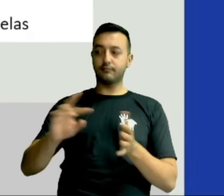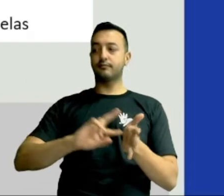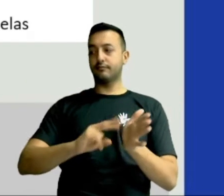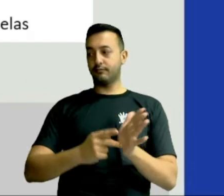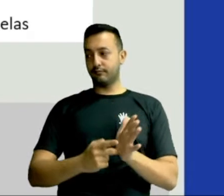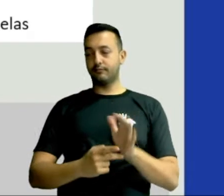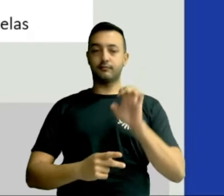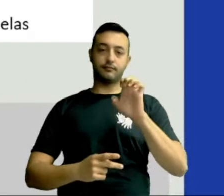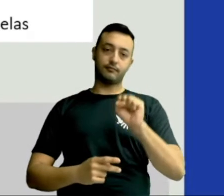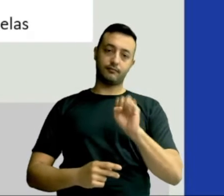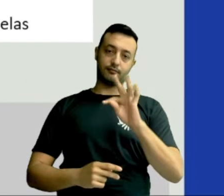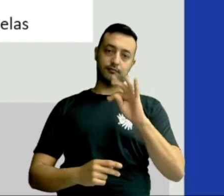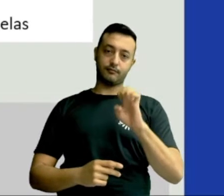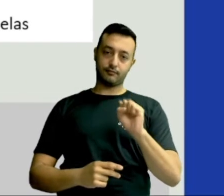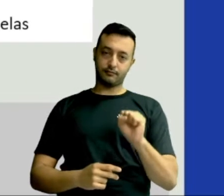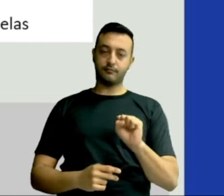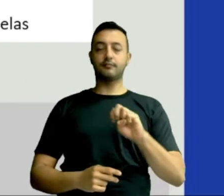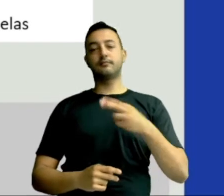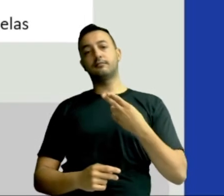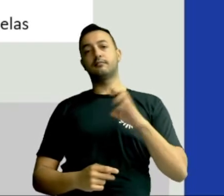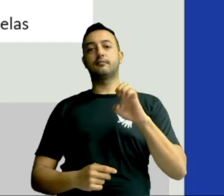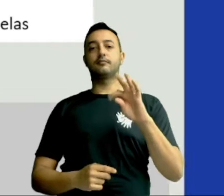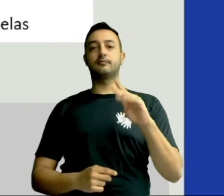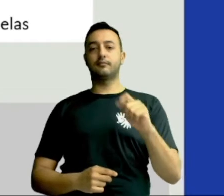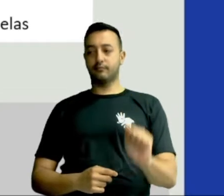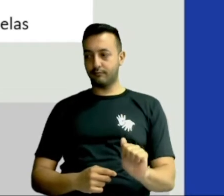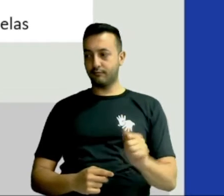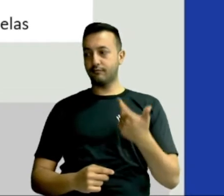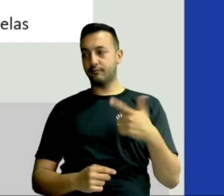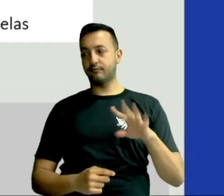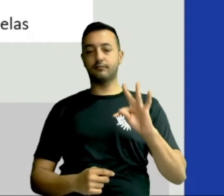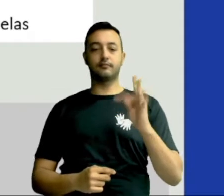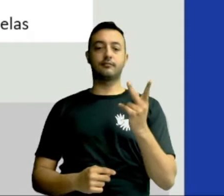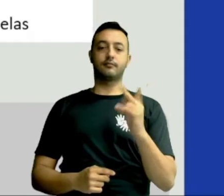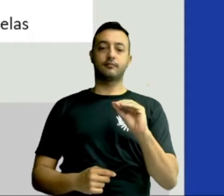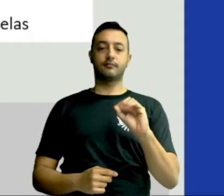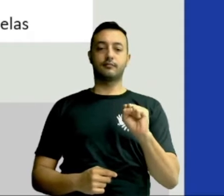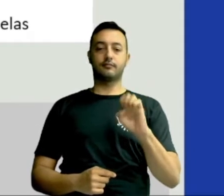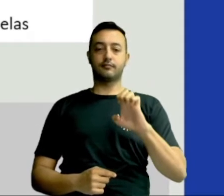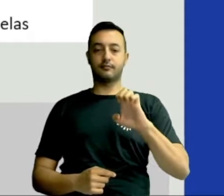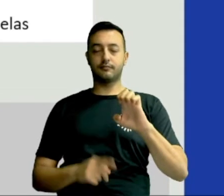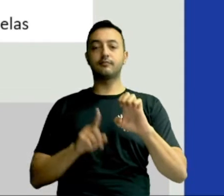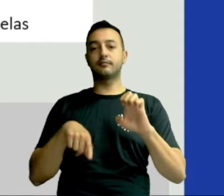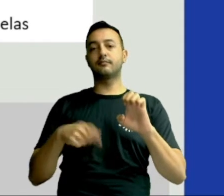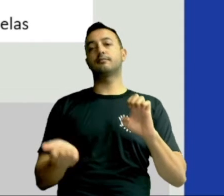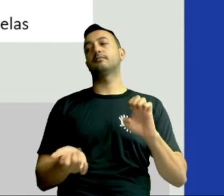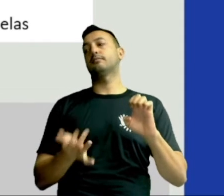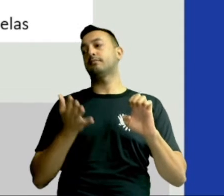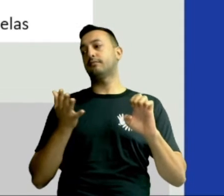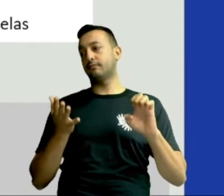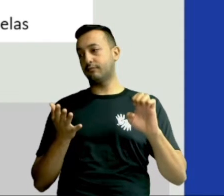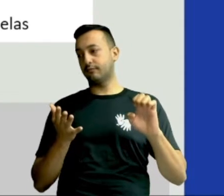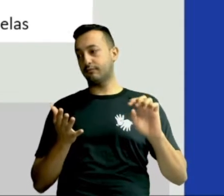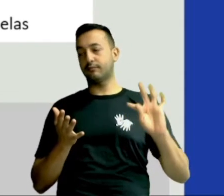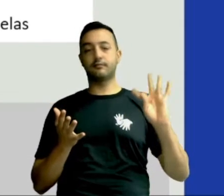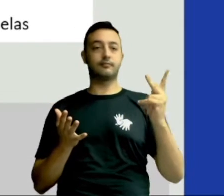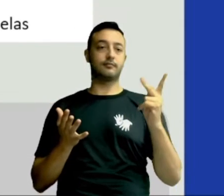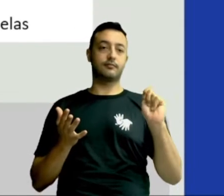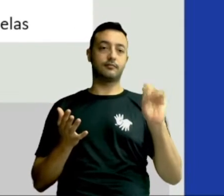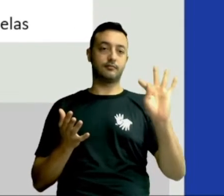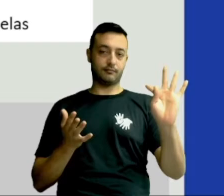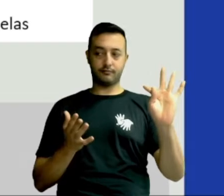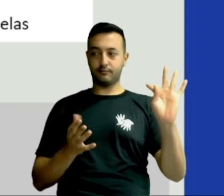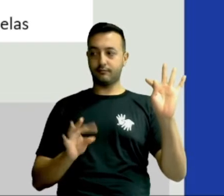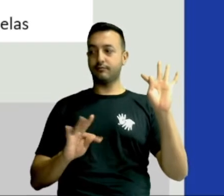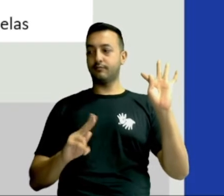e significa estes ou é e eu temos o doce que é o plural do that